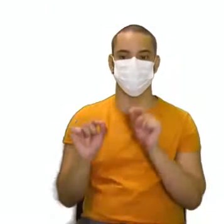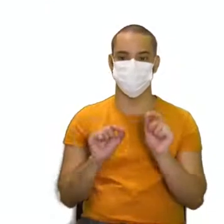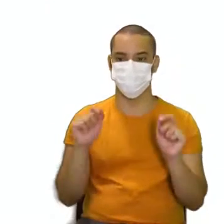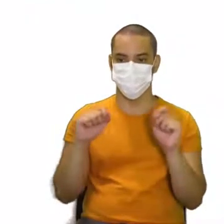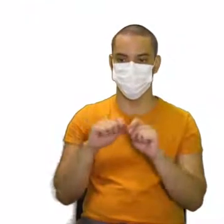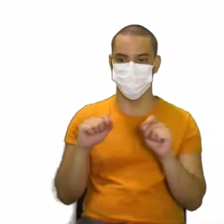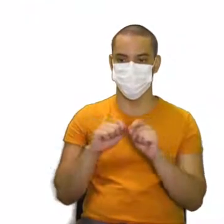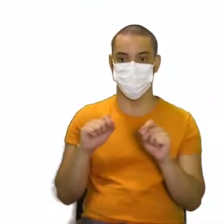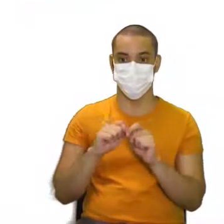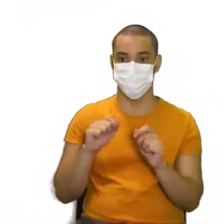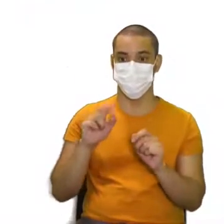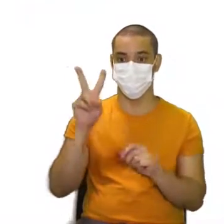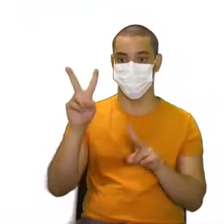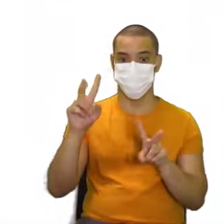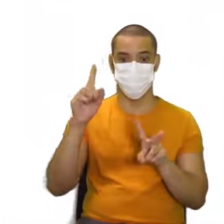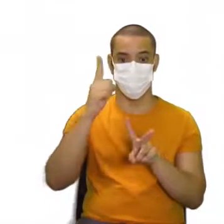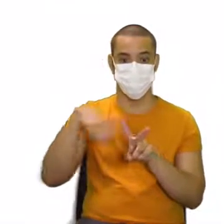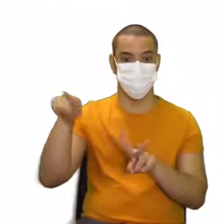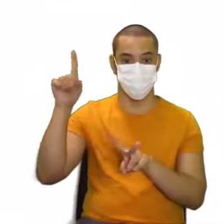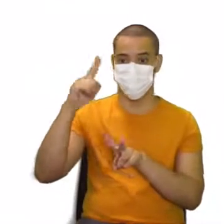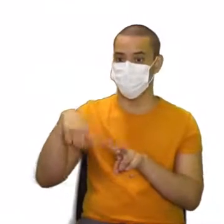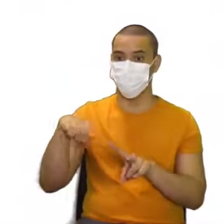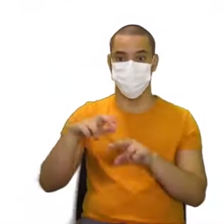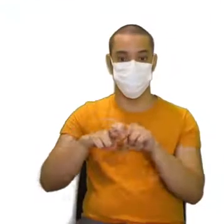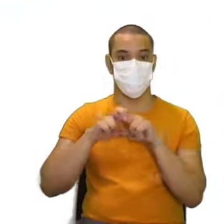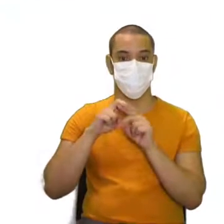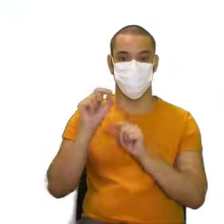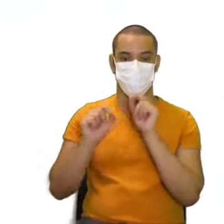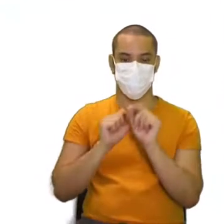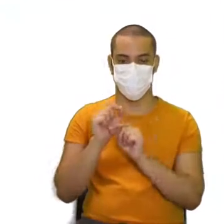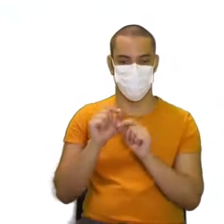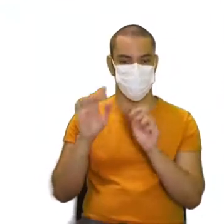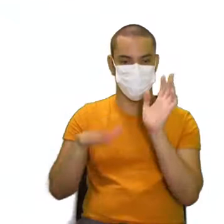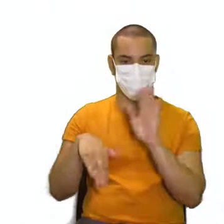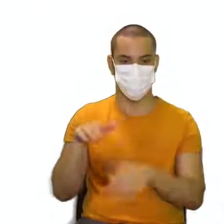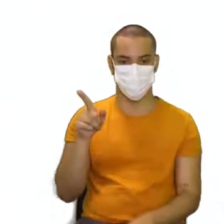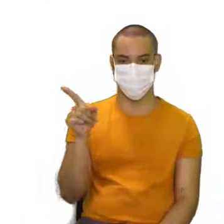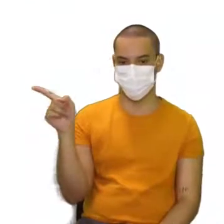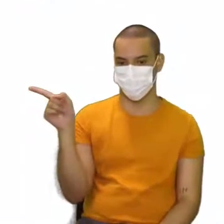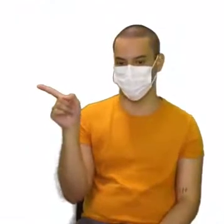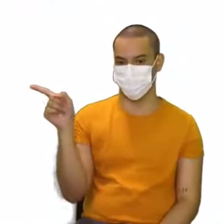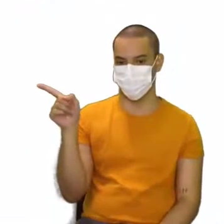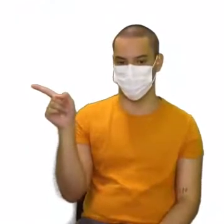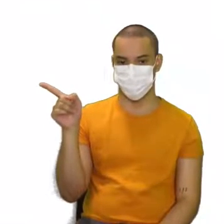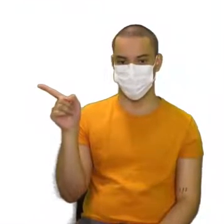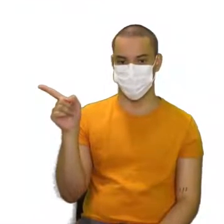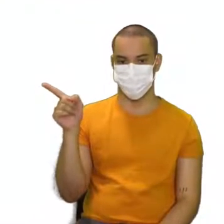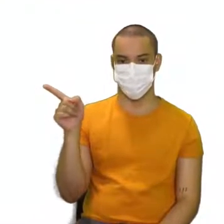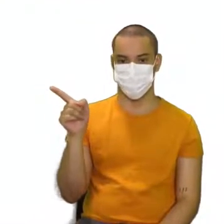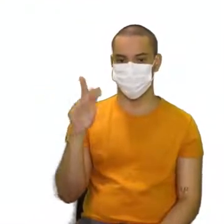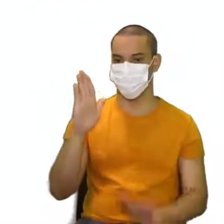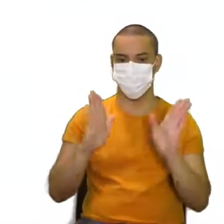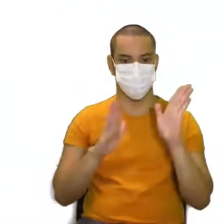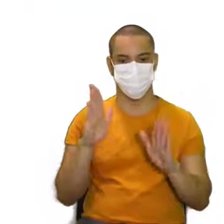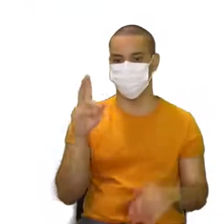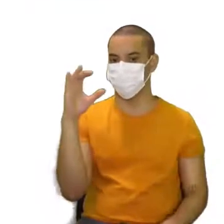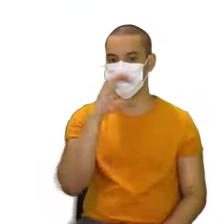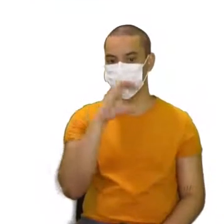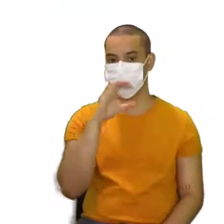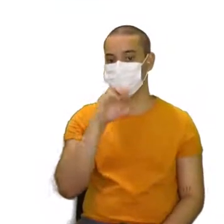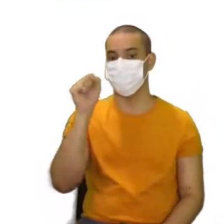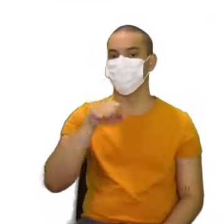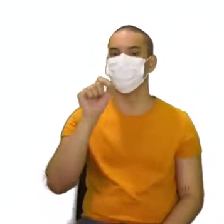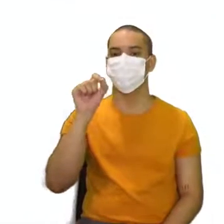simplificar Então o período não depende da velocidade e sim da questão da